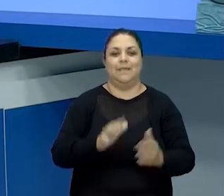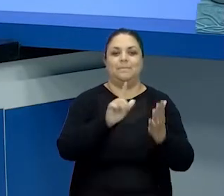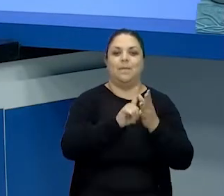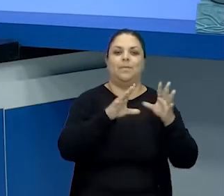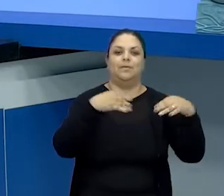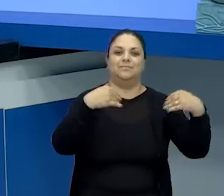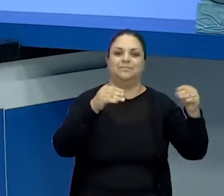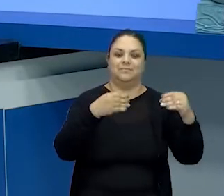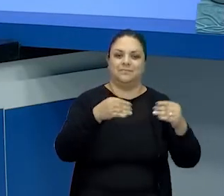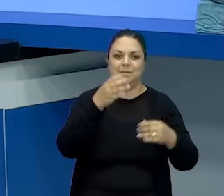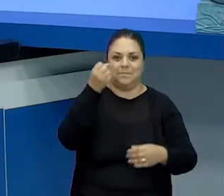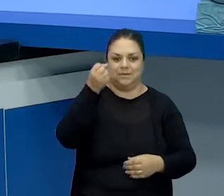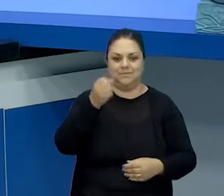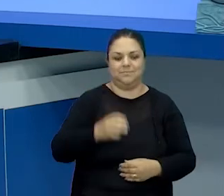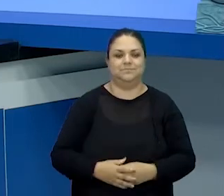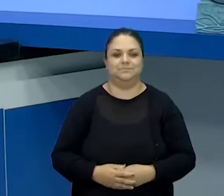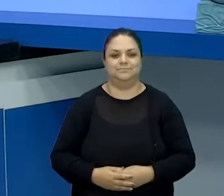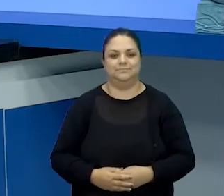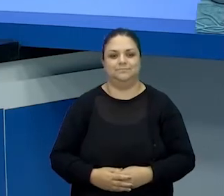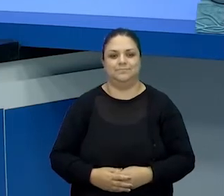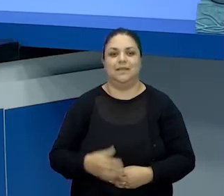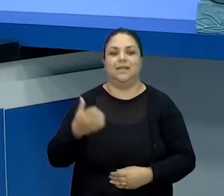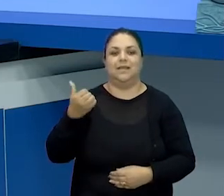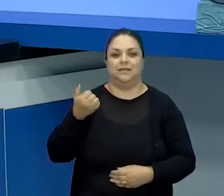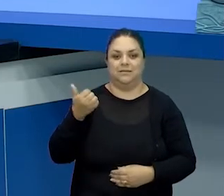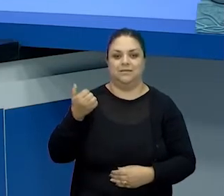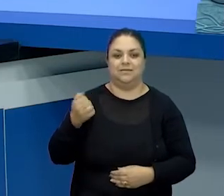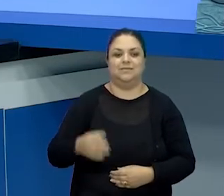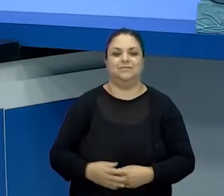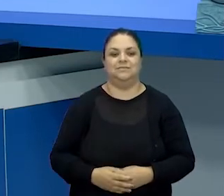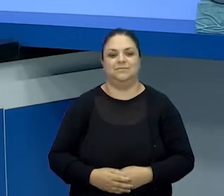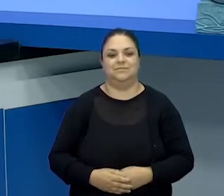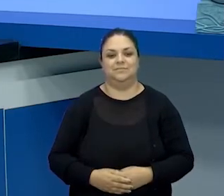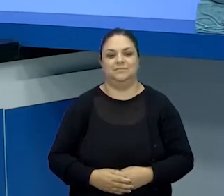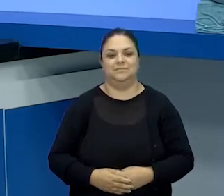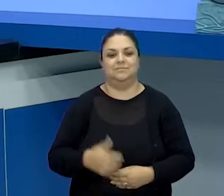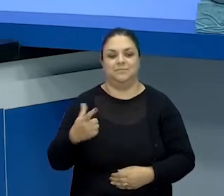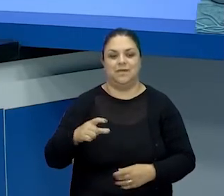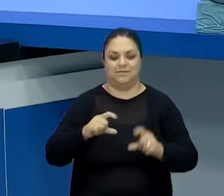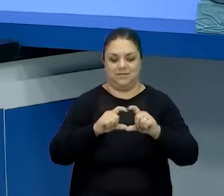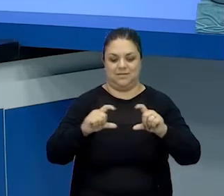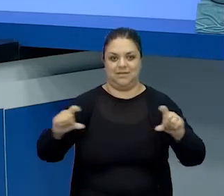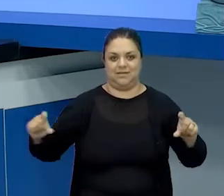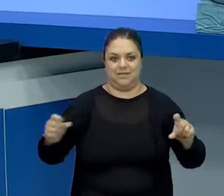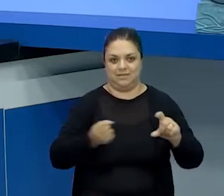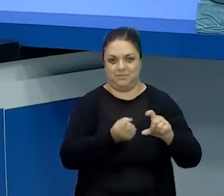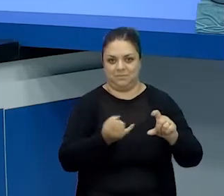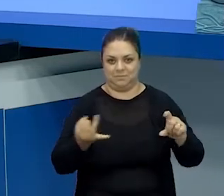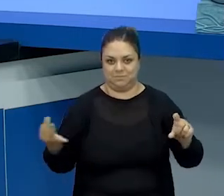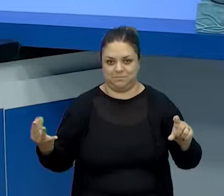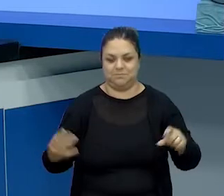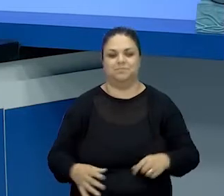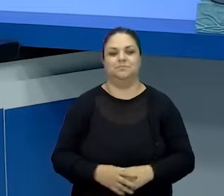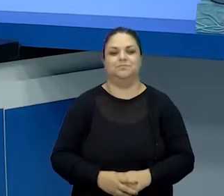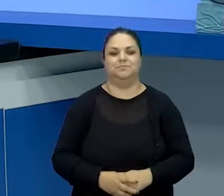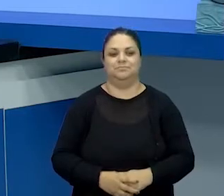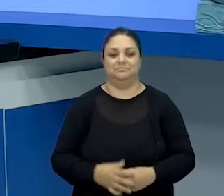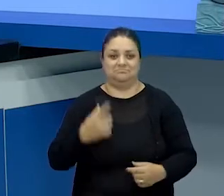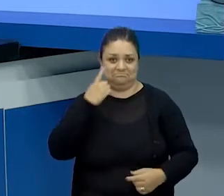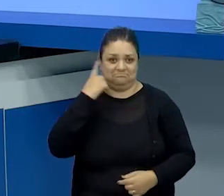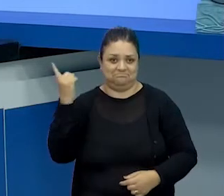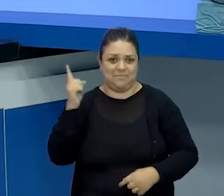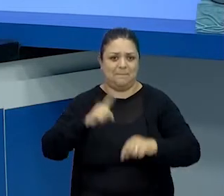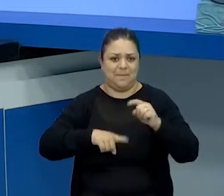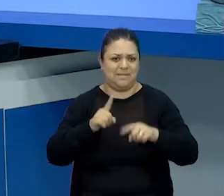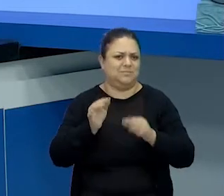sulfite, eu usei caneta e usei régua, tá ok? Então você vê que o material